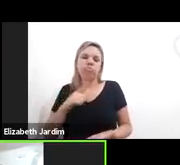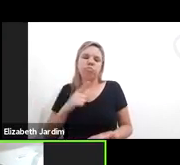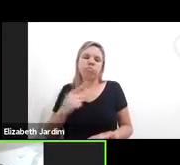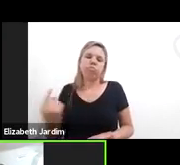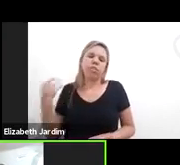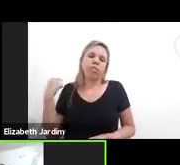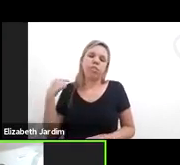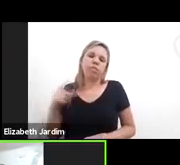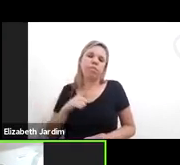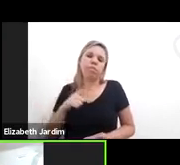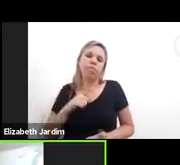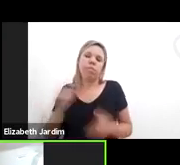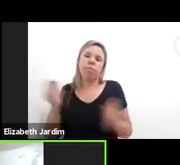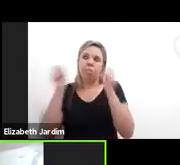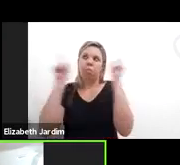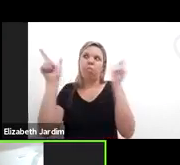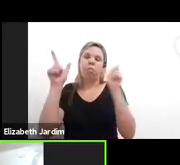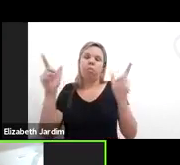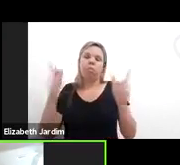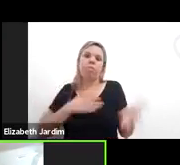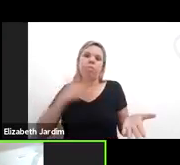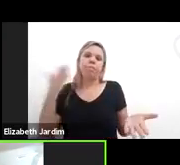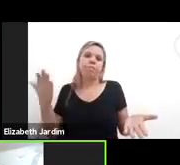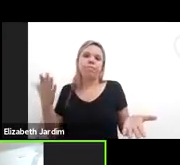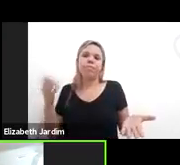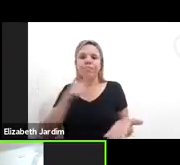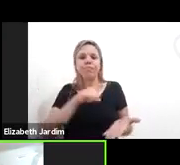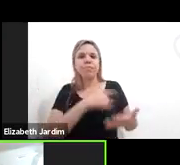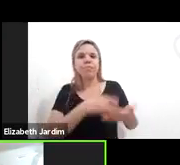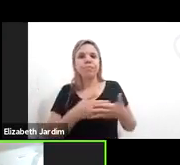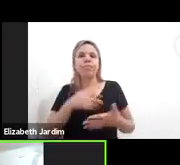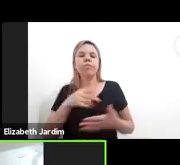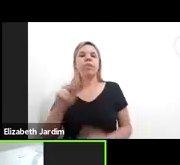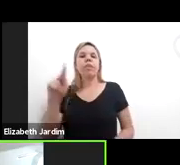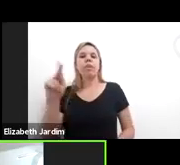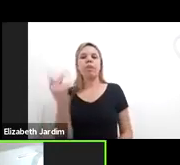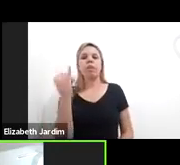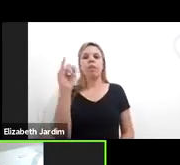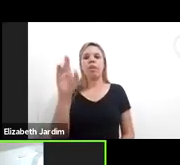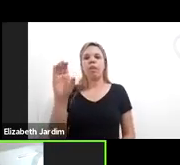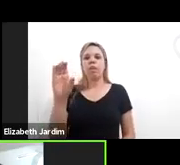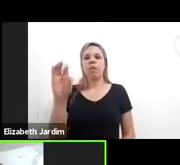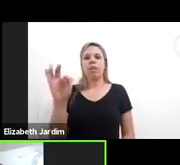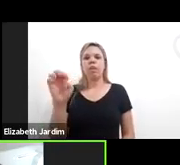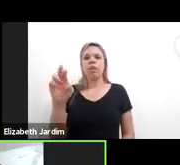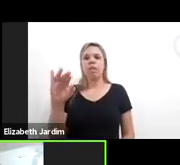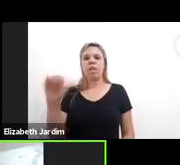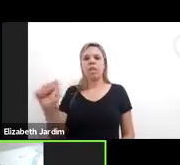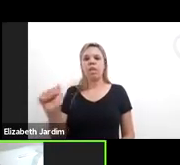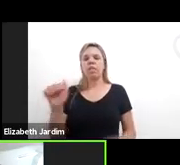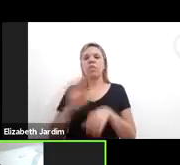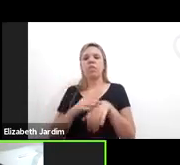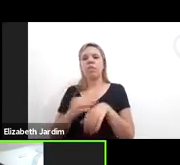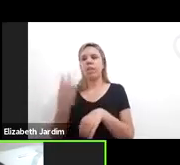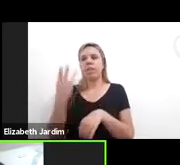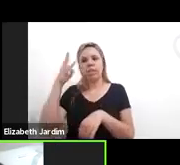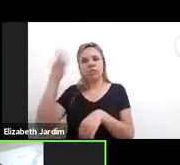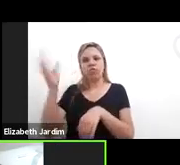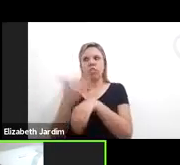Eu fiquei muito assustada, e ele teve icterícia. Então, ele ficou mais 3 dias no hospital antes de